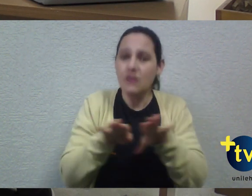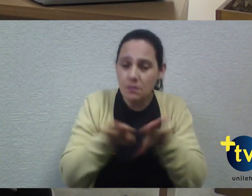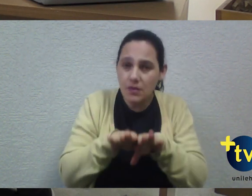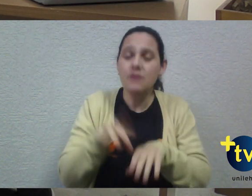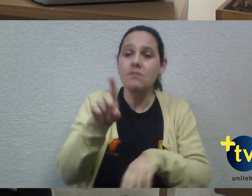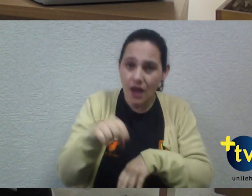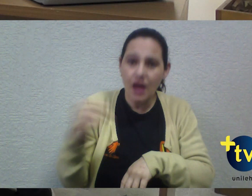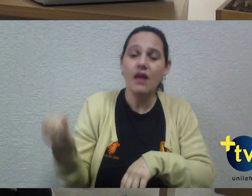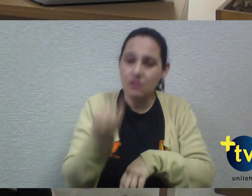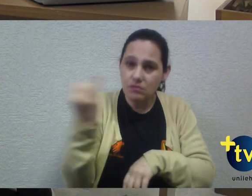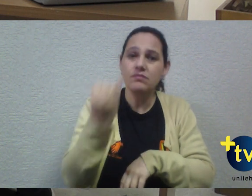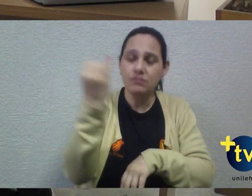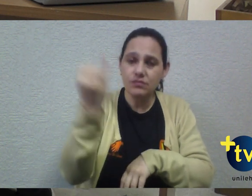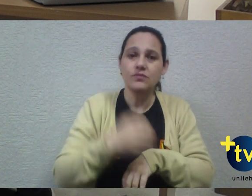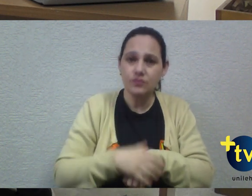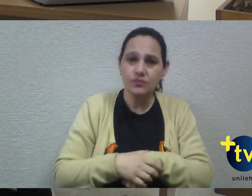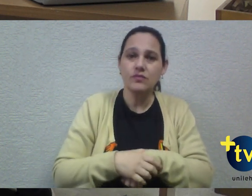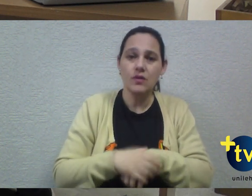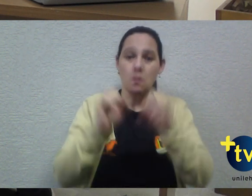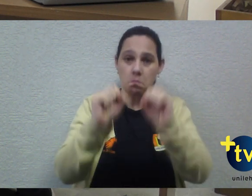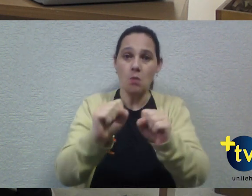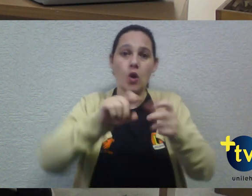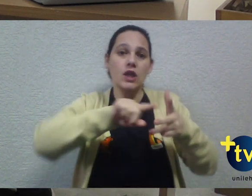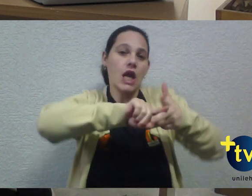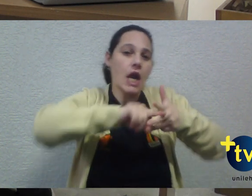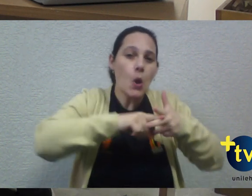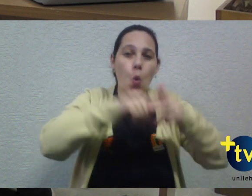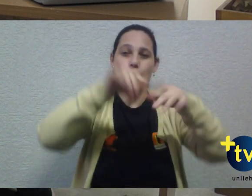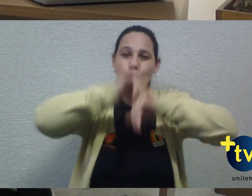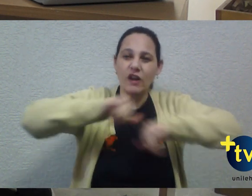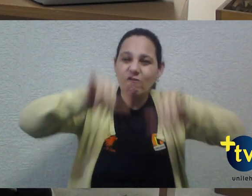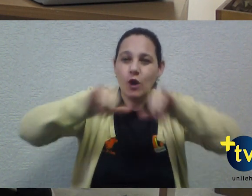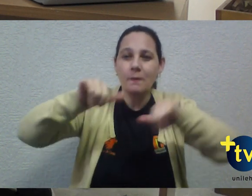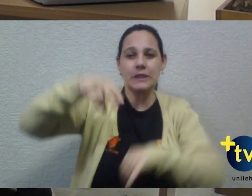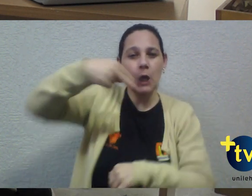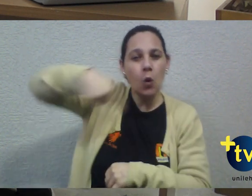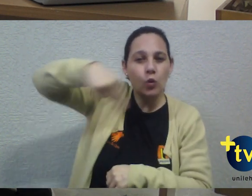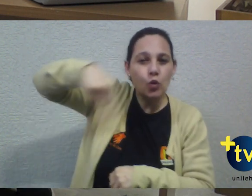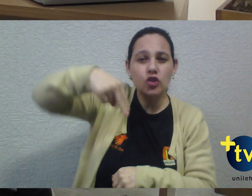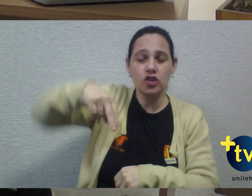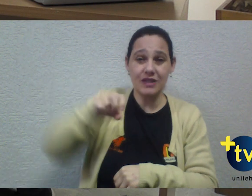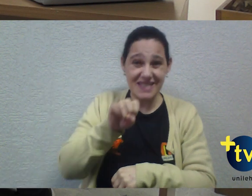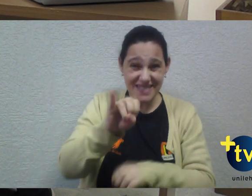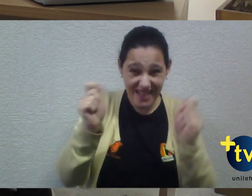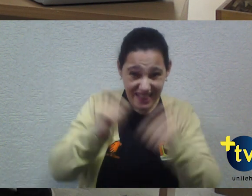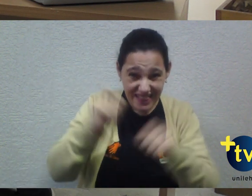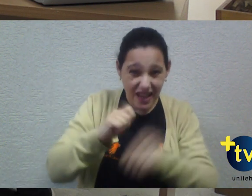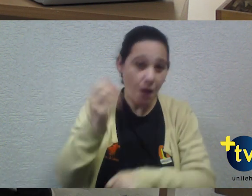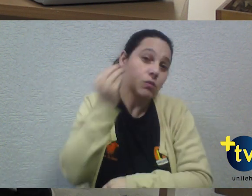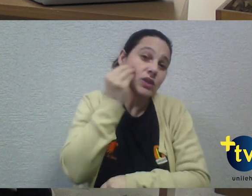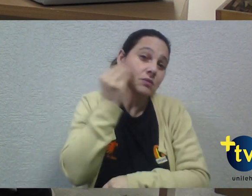é possível você poder acessar diversos recursos, diversas informações, e